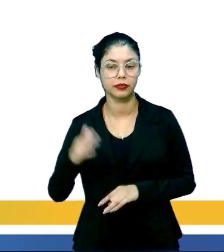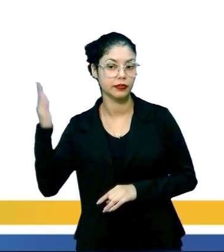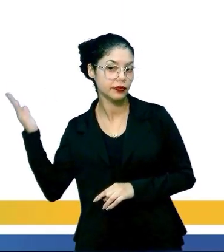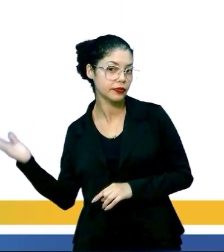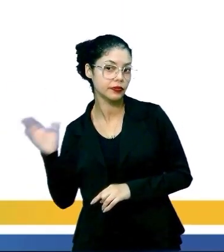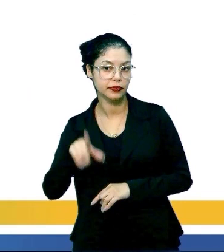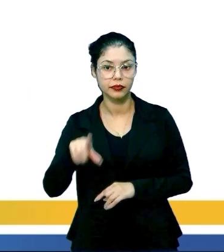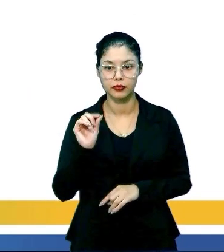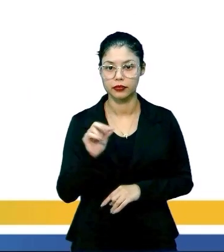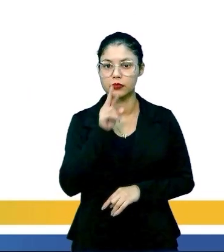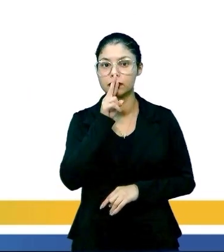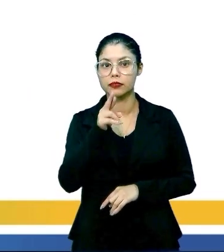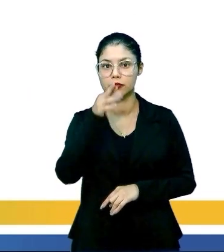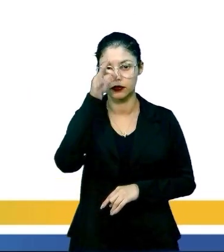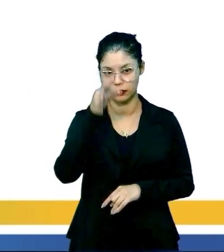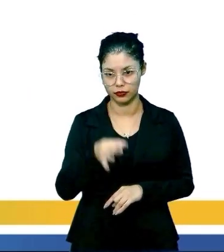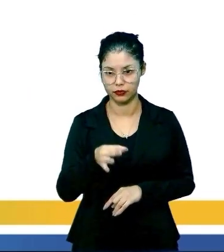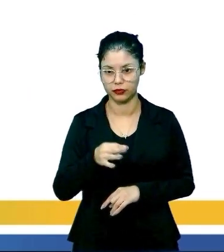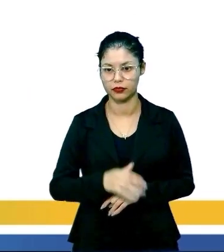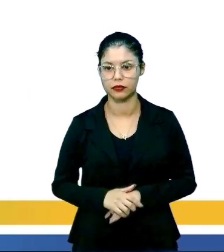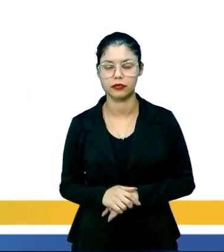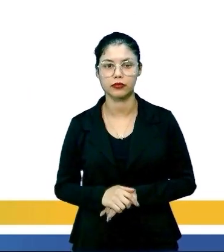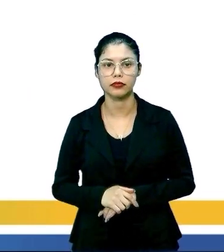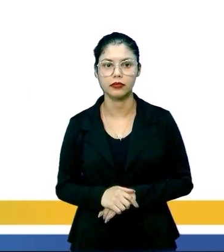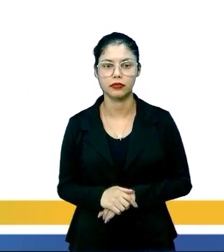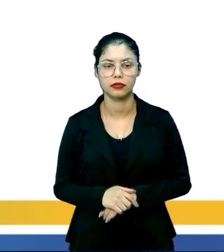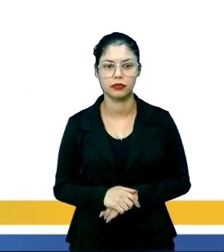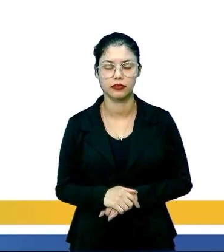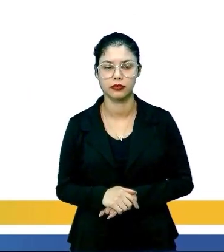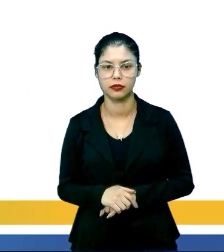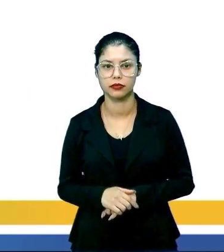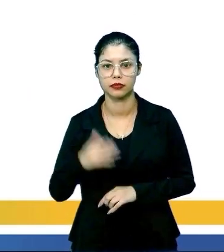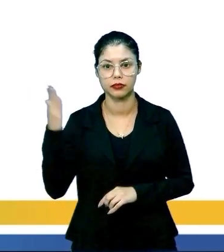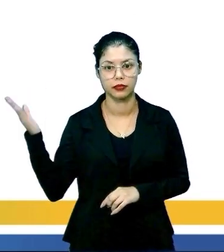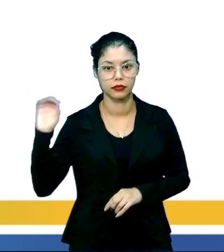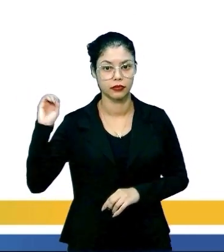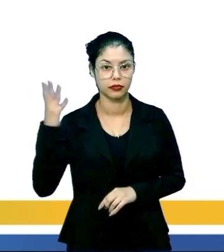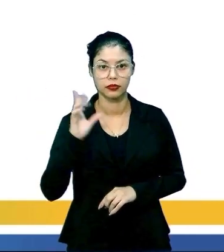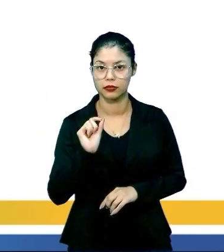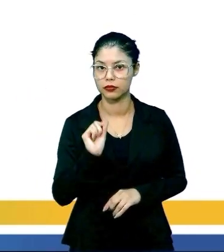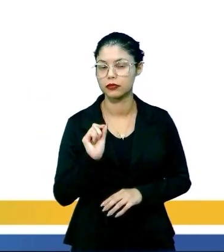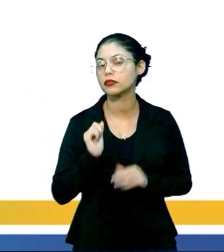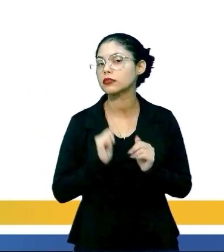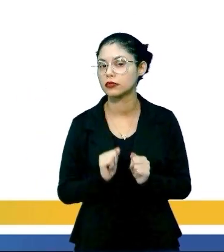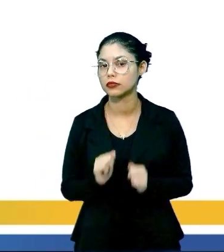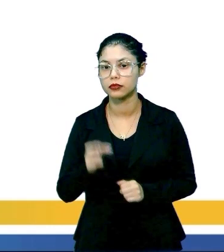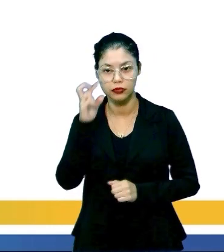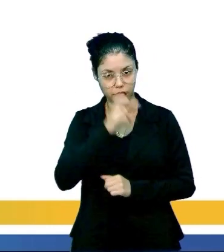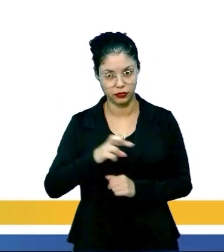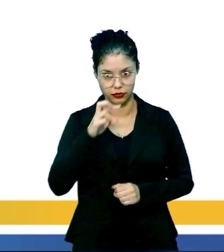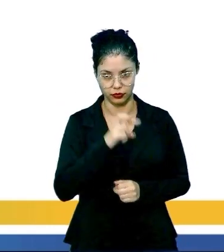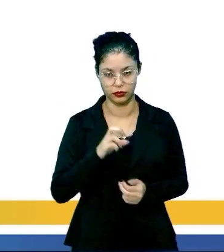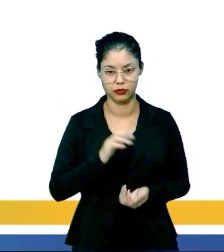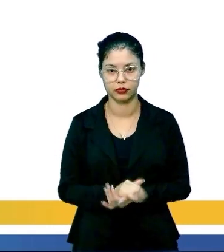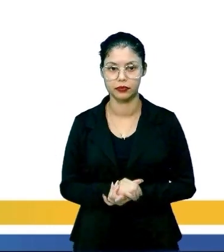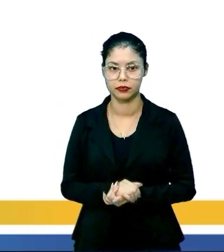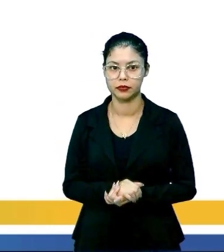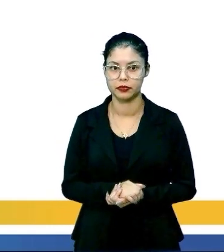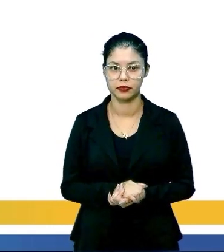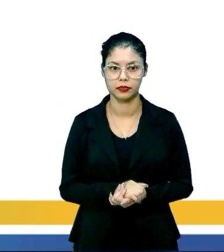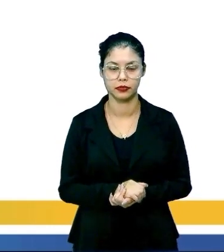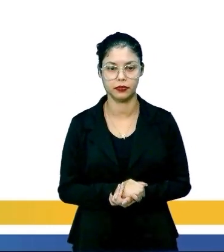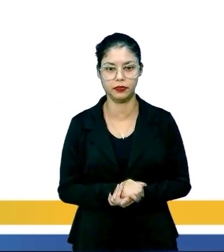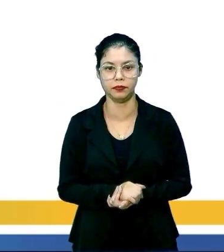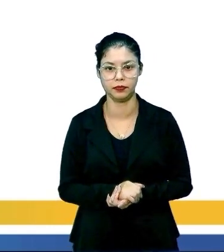Diz aí, marque a alternativa correta. Nesse caso aí, pessoal, a gente pode até olhar, ó, a